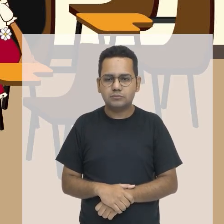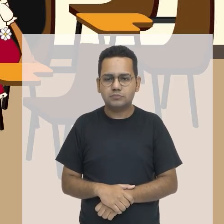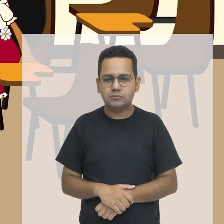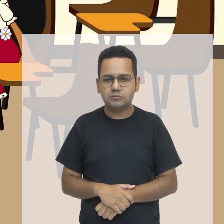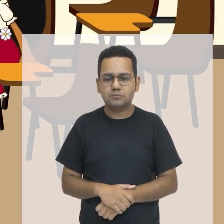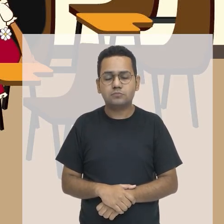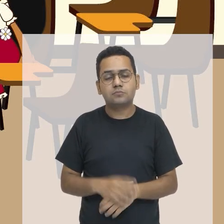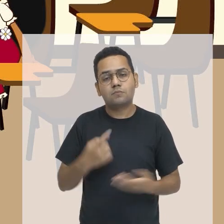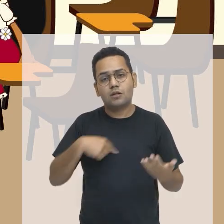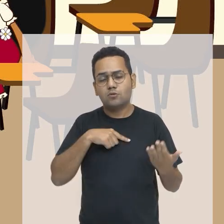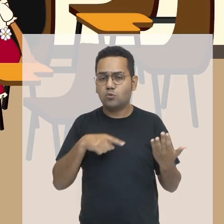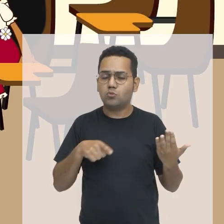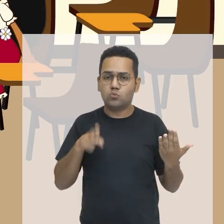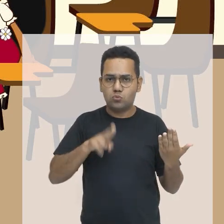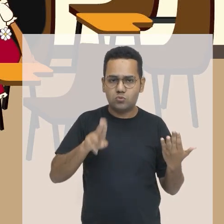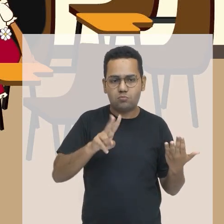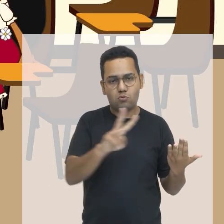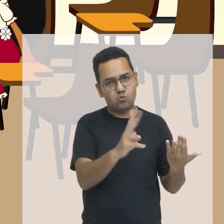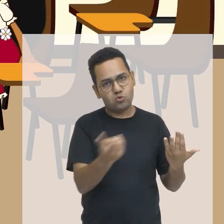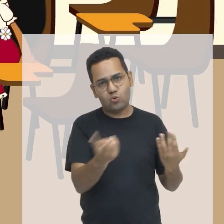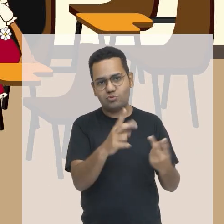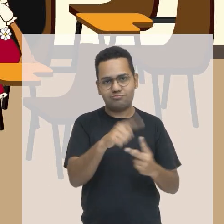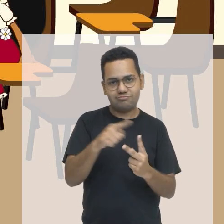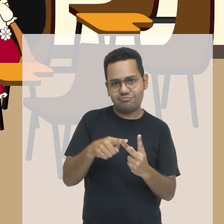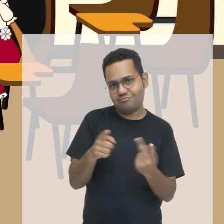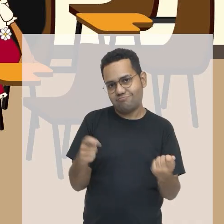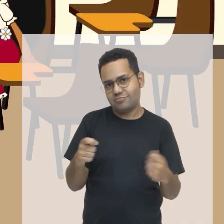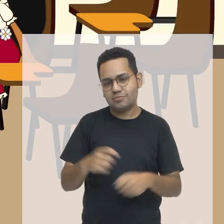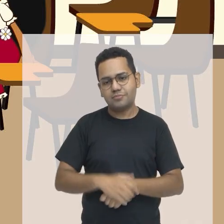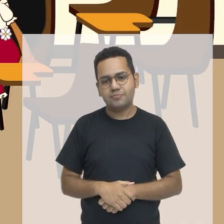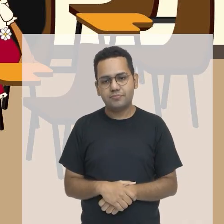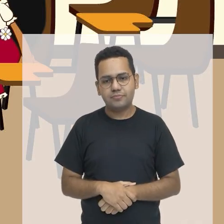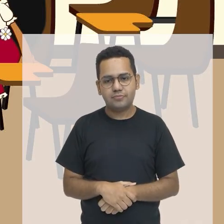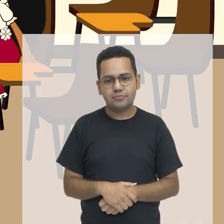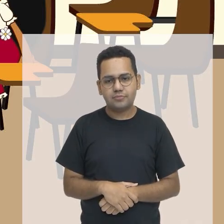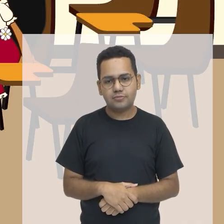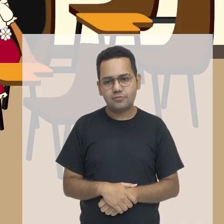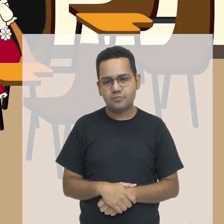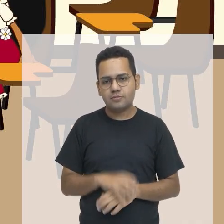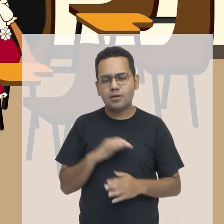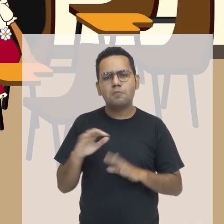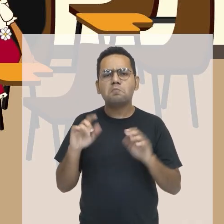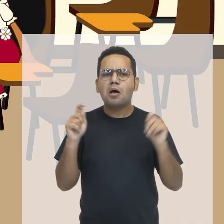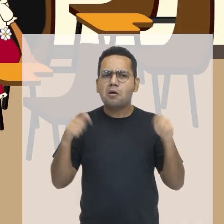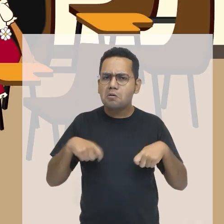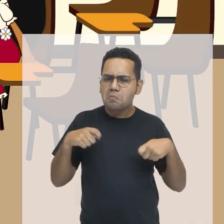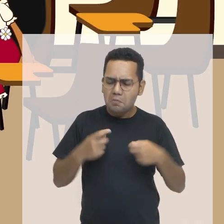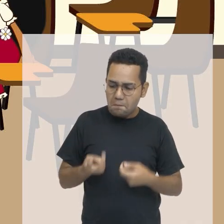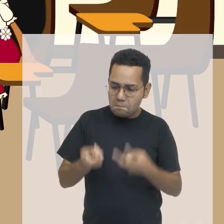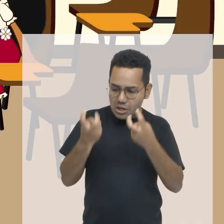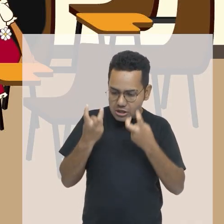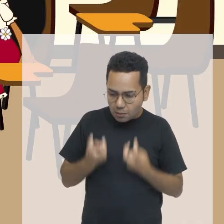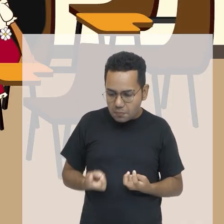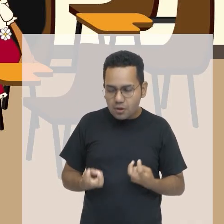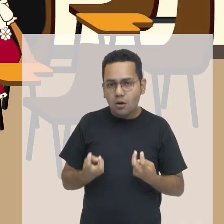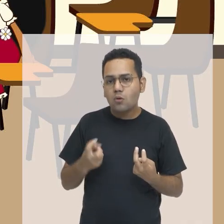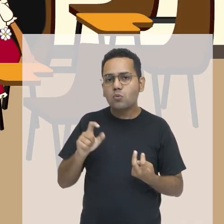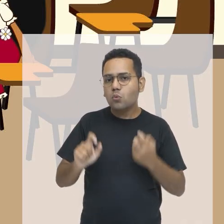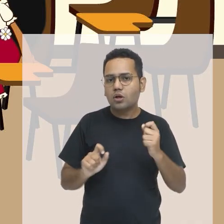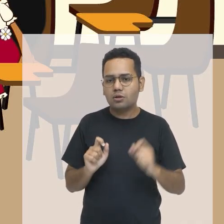a linguagem verbal e não verbal, tá certo? Mas é possível extrair uma informação apenas observando